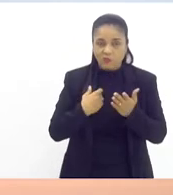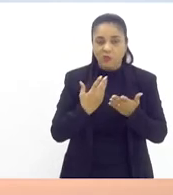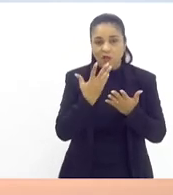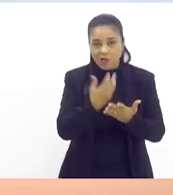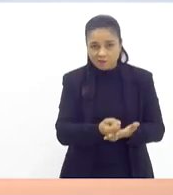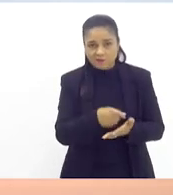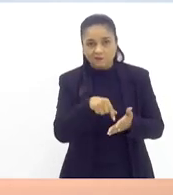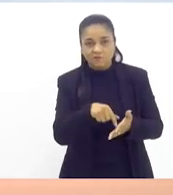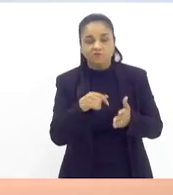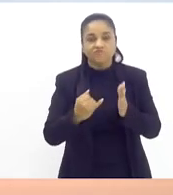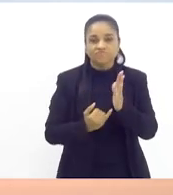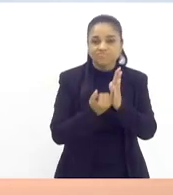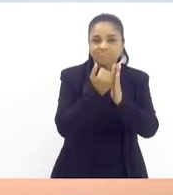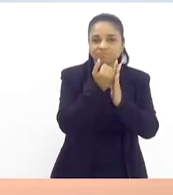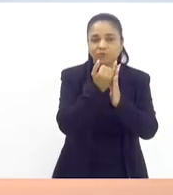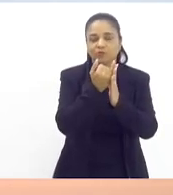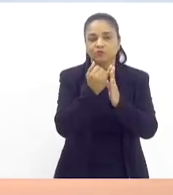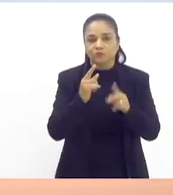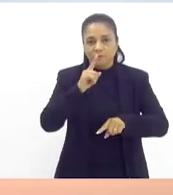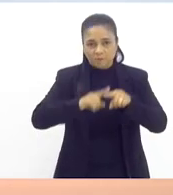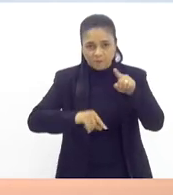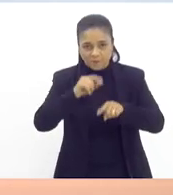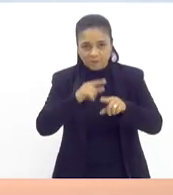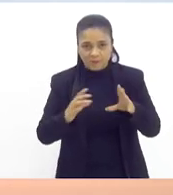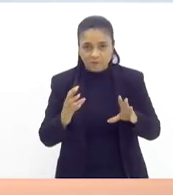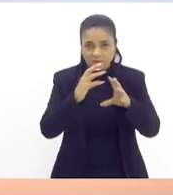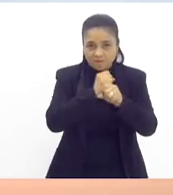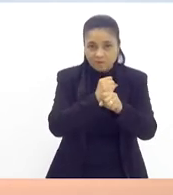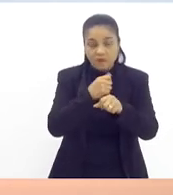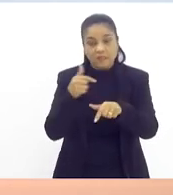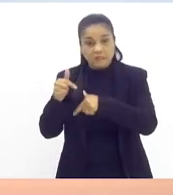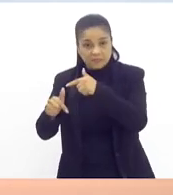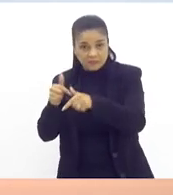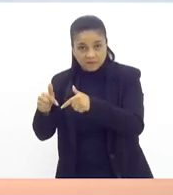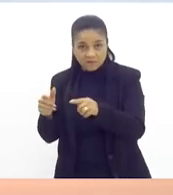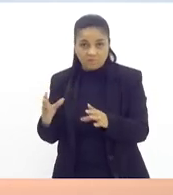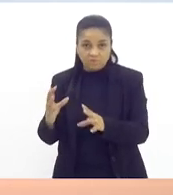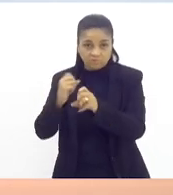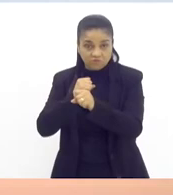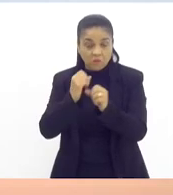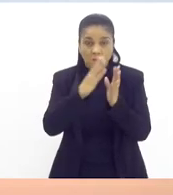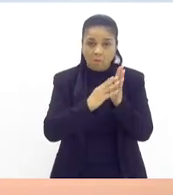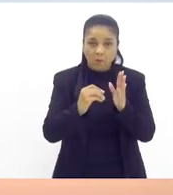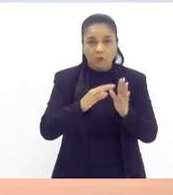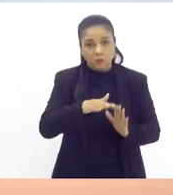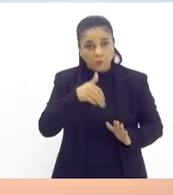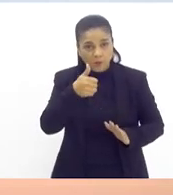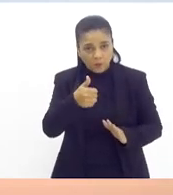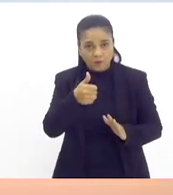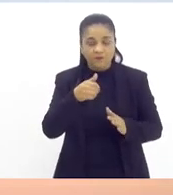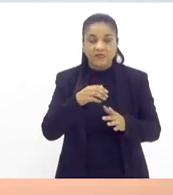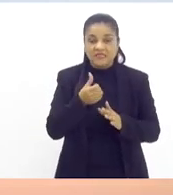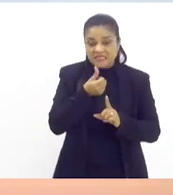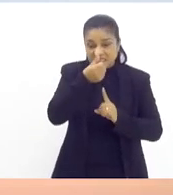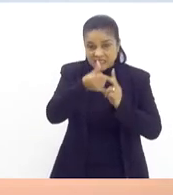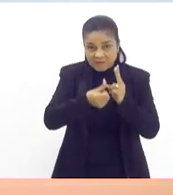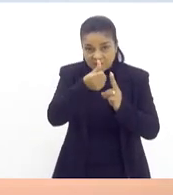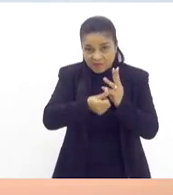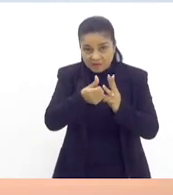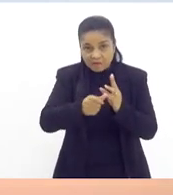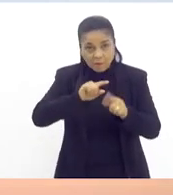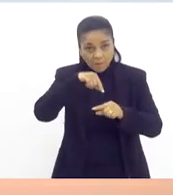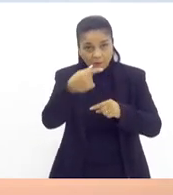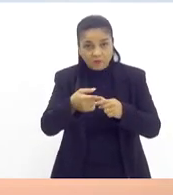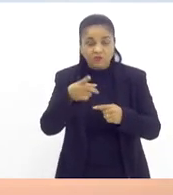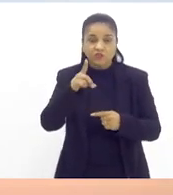cumulativo sobre mercadorias, um imposto cumulativo sobre serviços, era o melhor modelo. Bom, 6 meses depois, a Dinamarca